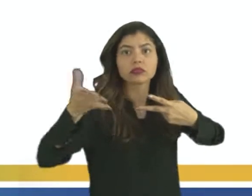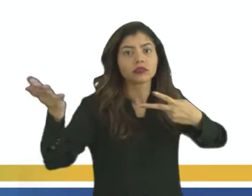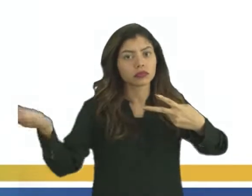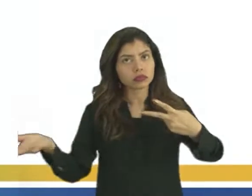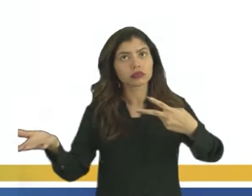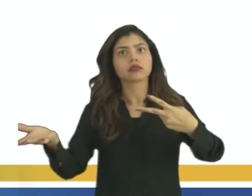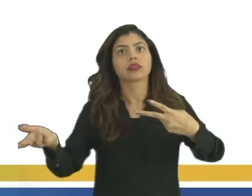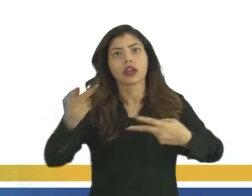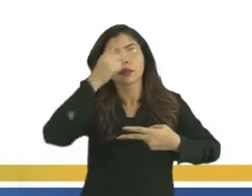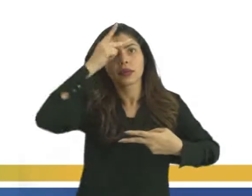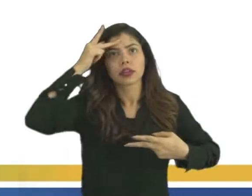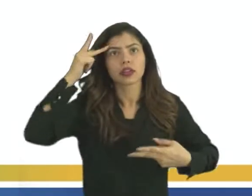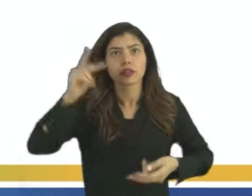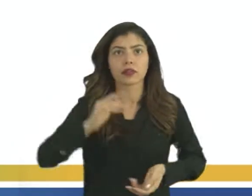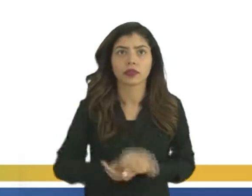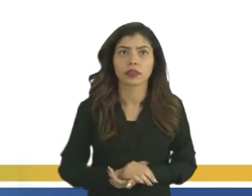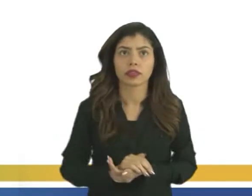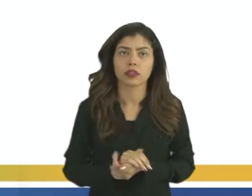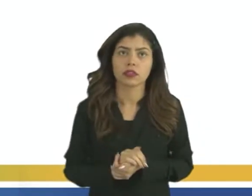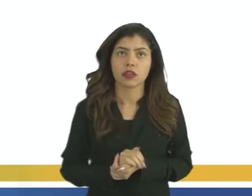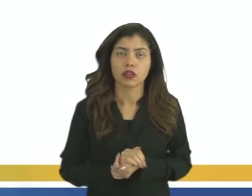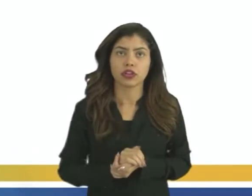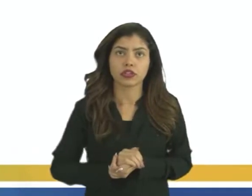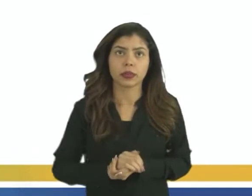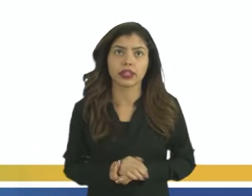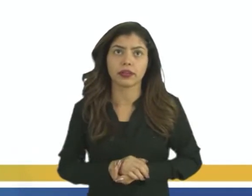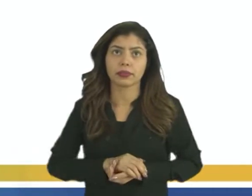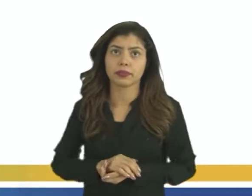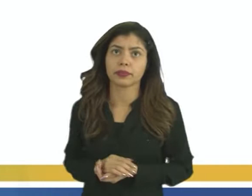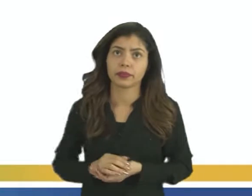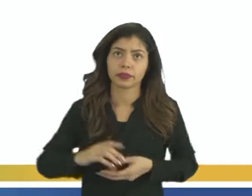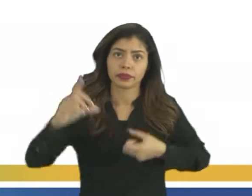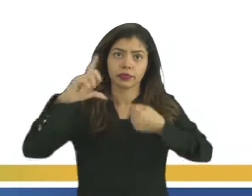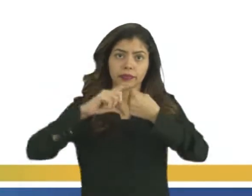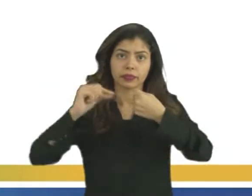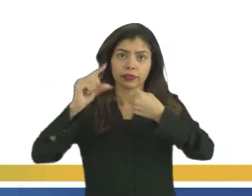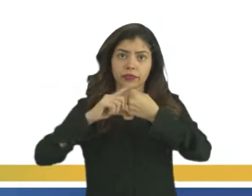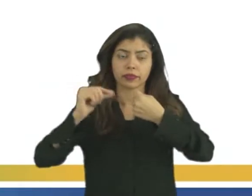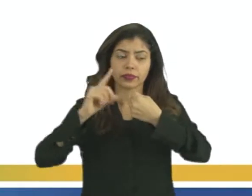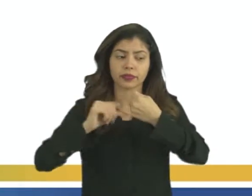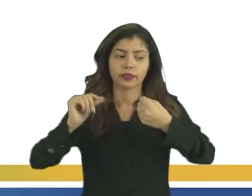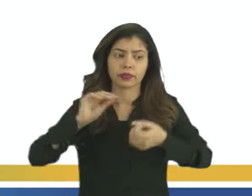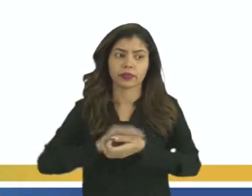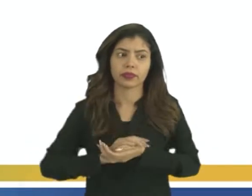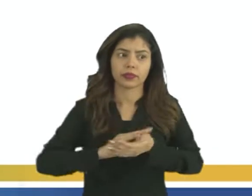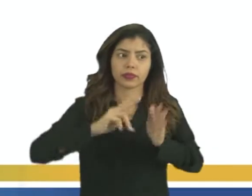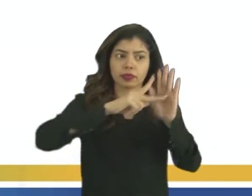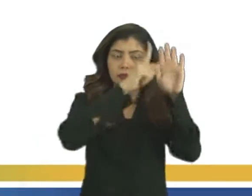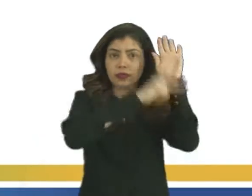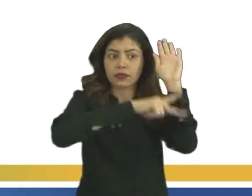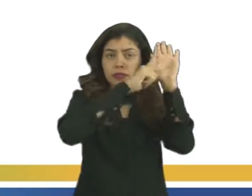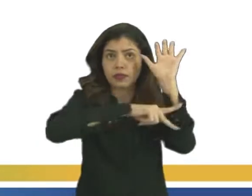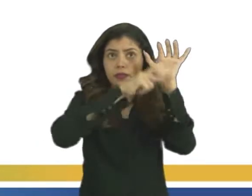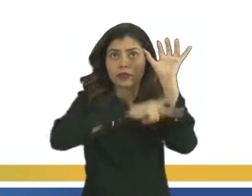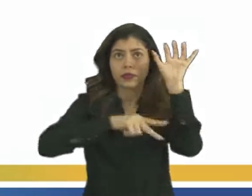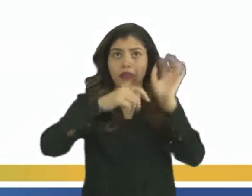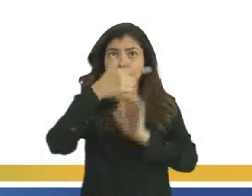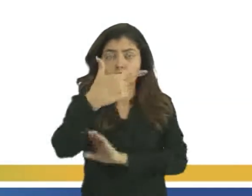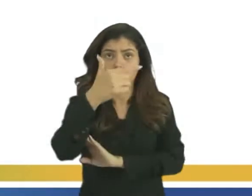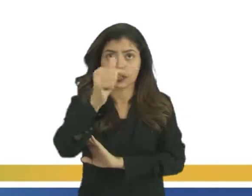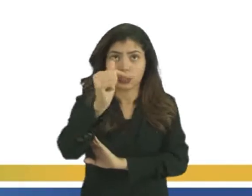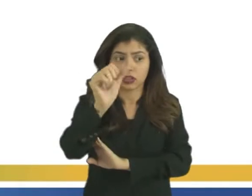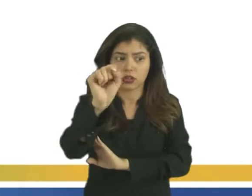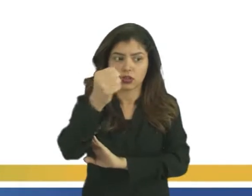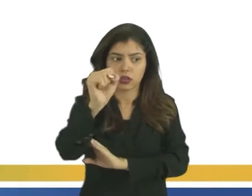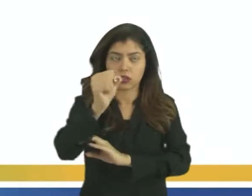você, a pessoa estará infringindo os seguintes artigos do Código Penal. O artigo 278